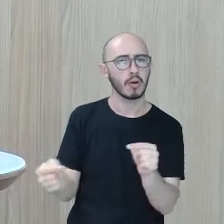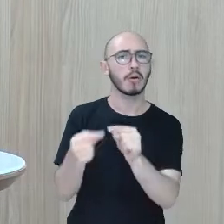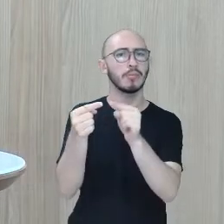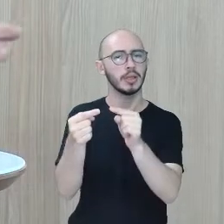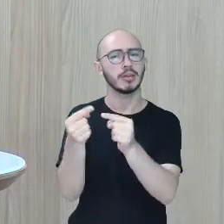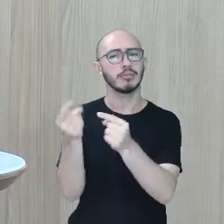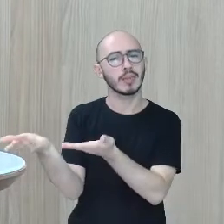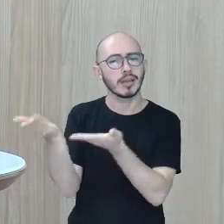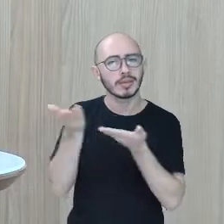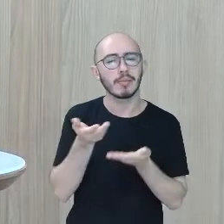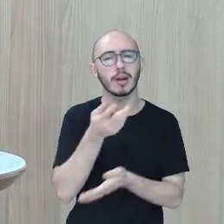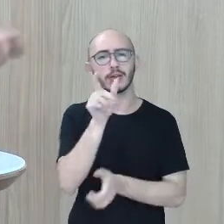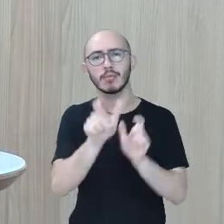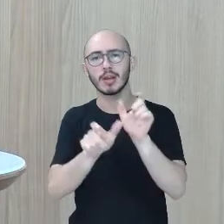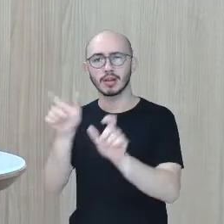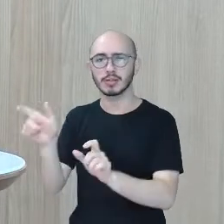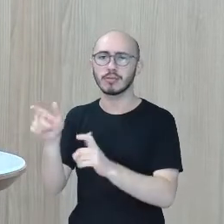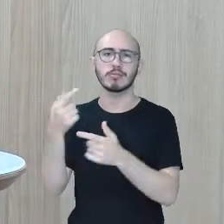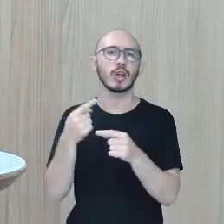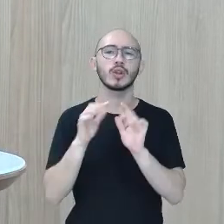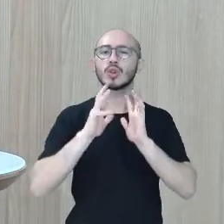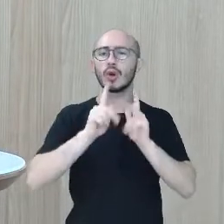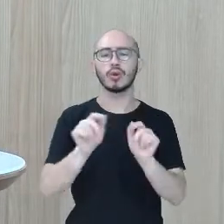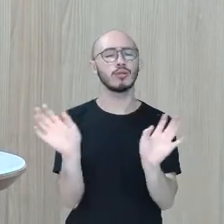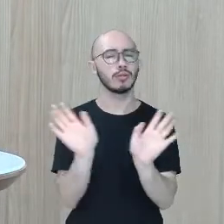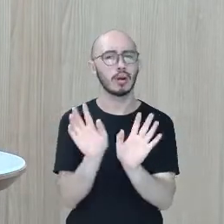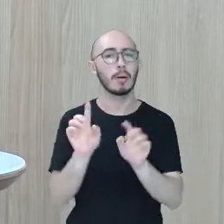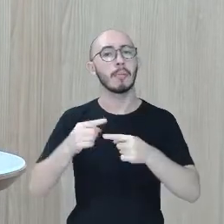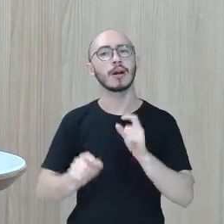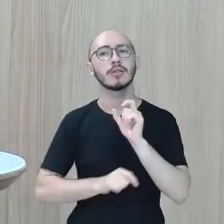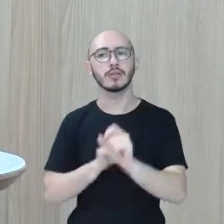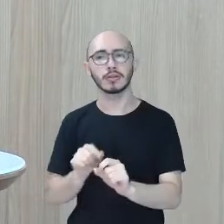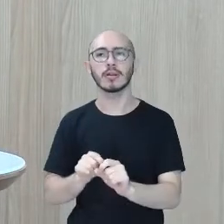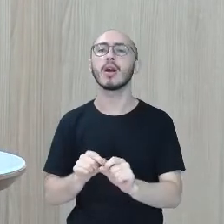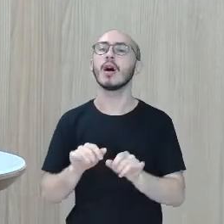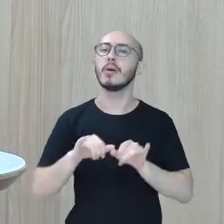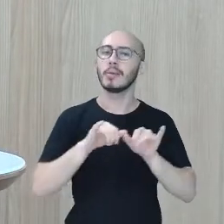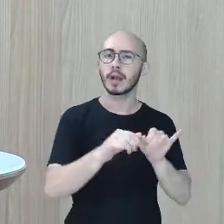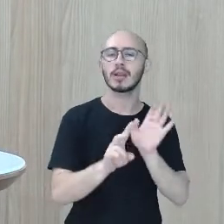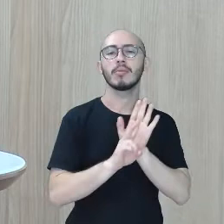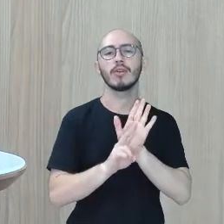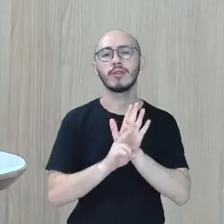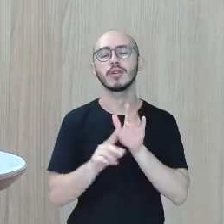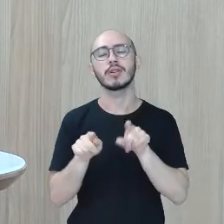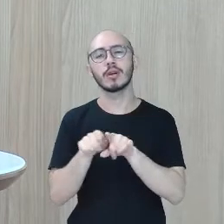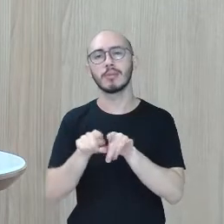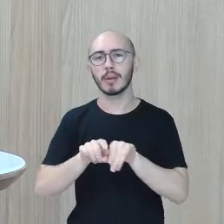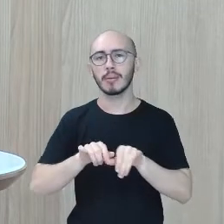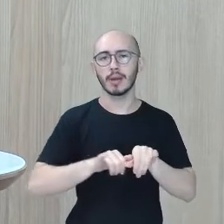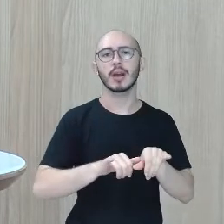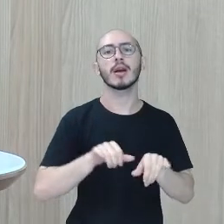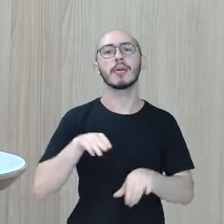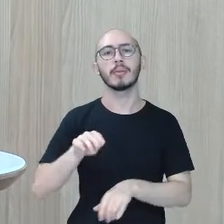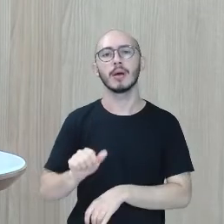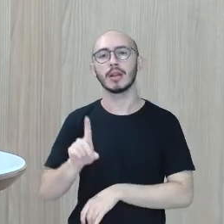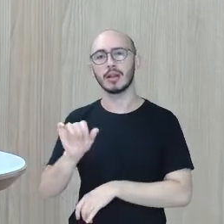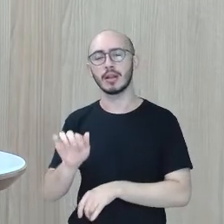para receber as pessoas, para se alimentar, enfim. Mas eu destaco, né, o mercado da Boa Vista, o mercado da Madalena, o mercado de Casa